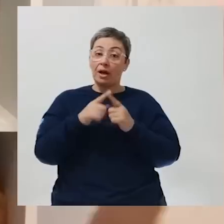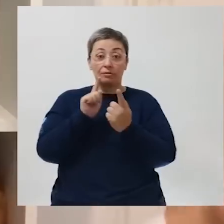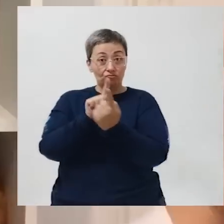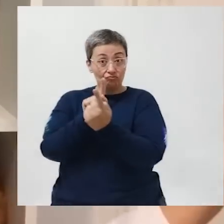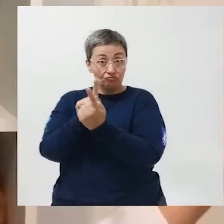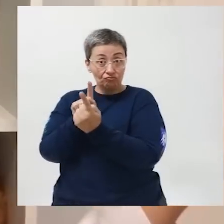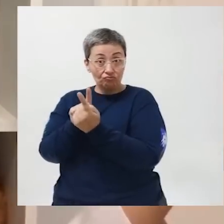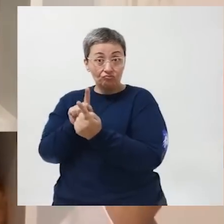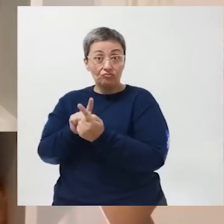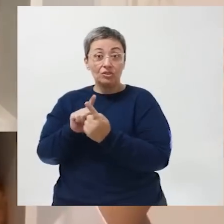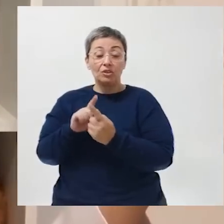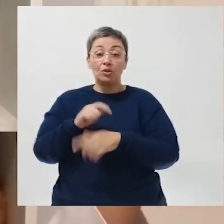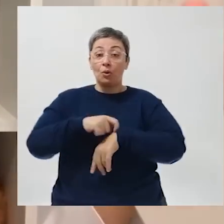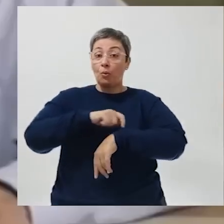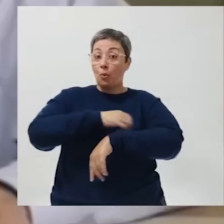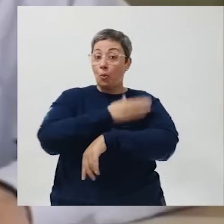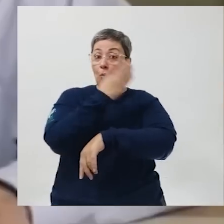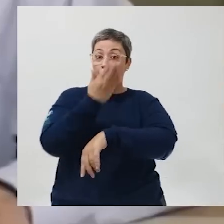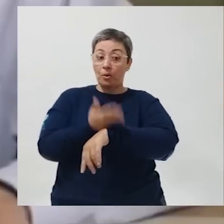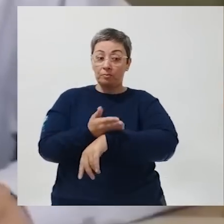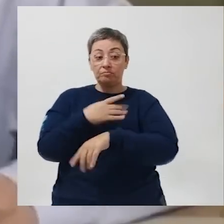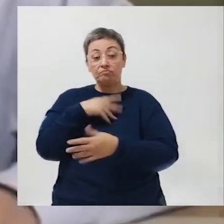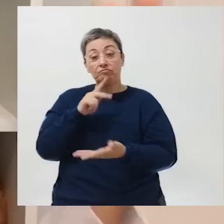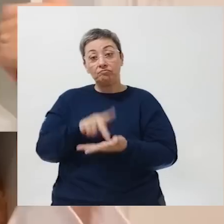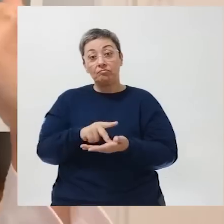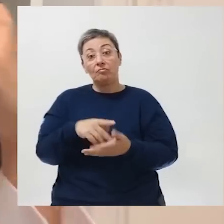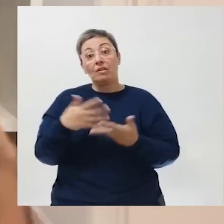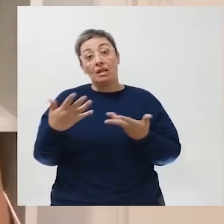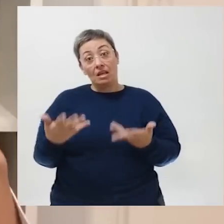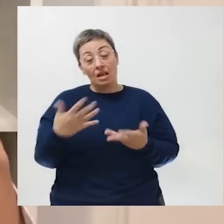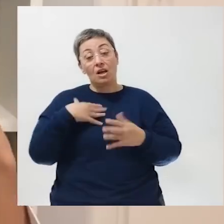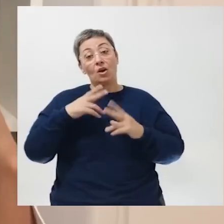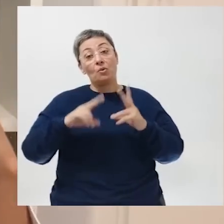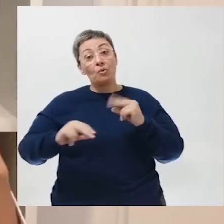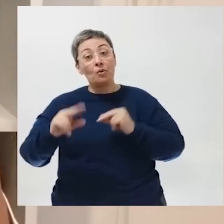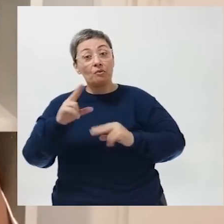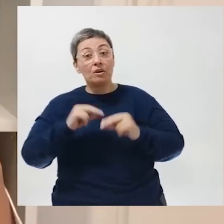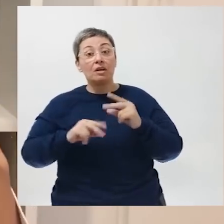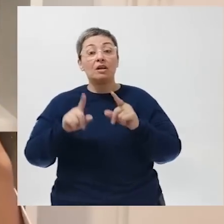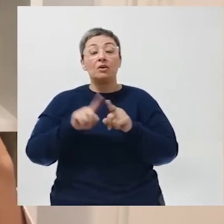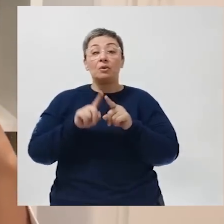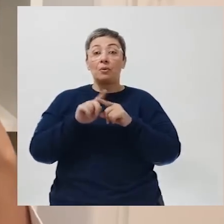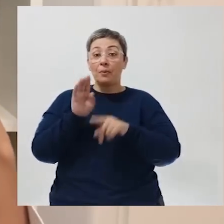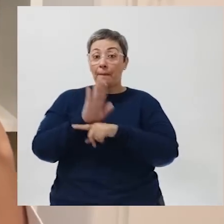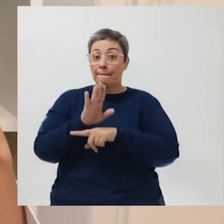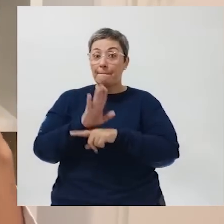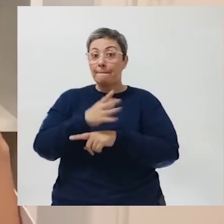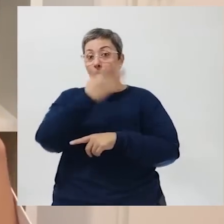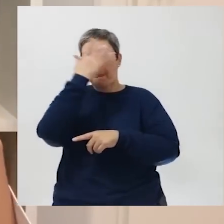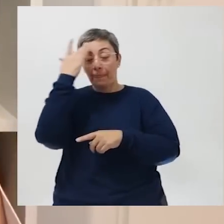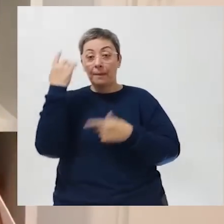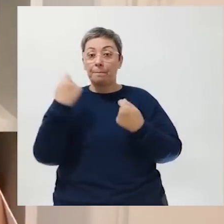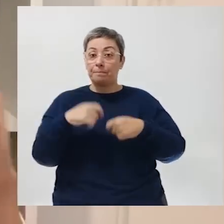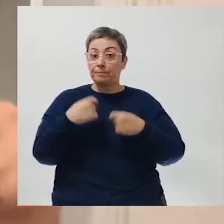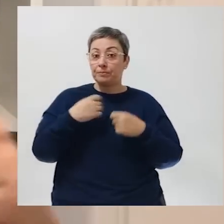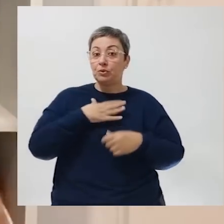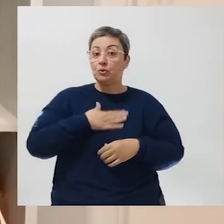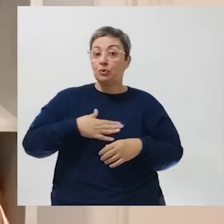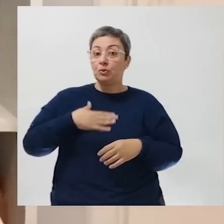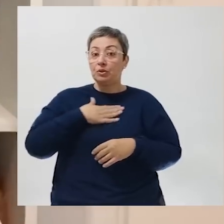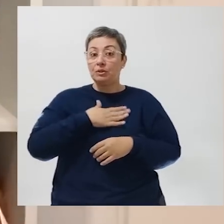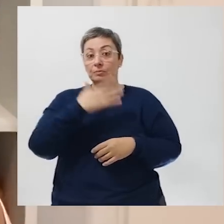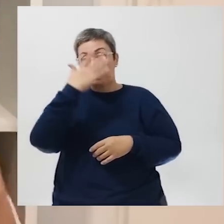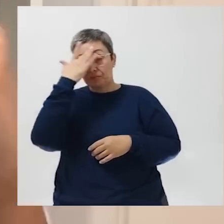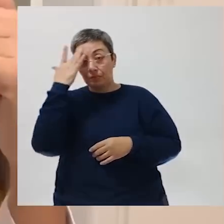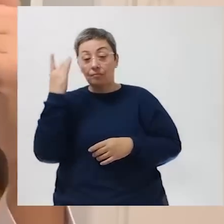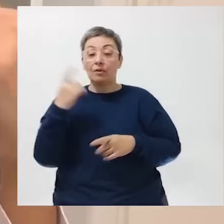gente atende pessoas em todo tempo. É verdade. A gente conversa com as pessoas para ajudar as pessoas. Então você precisa gostar